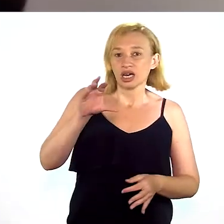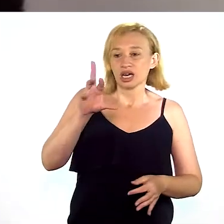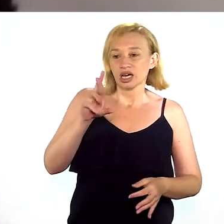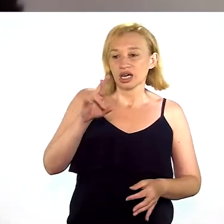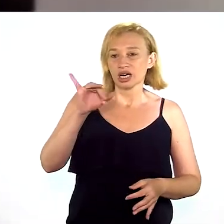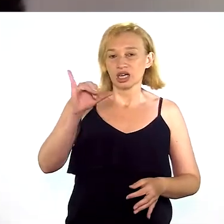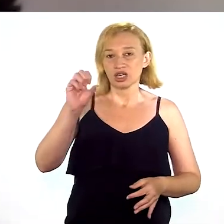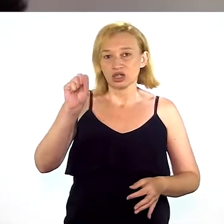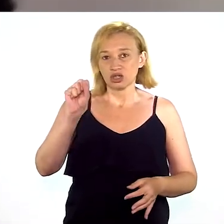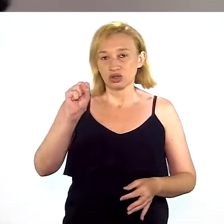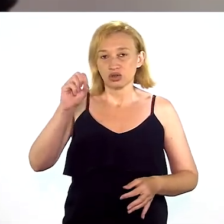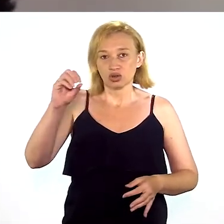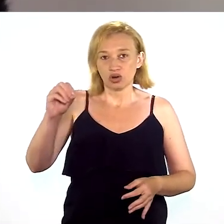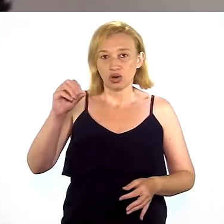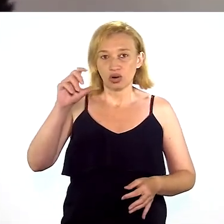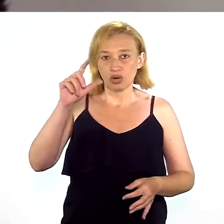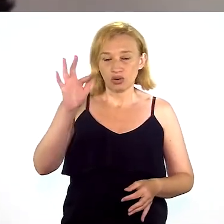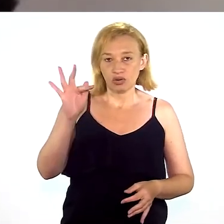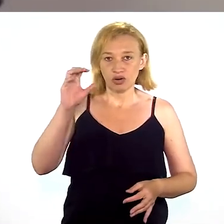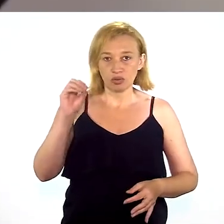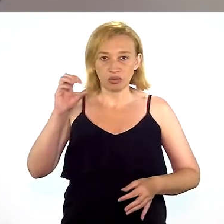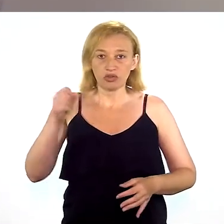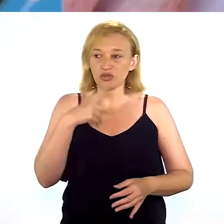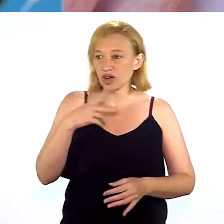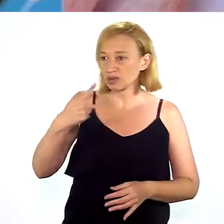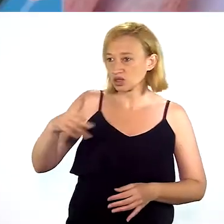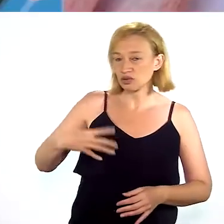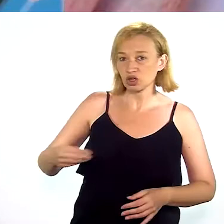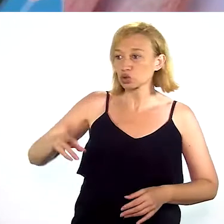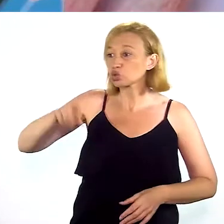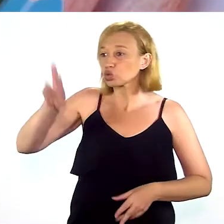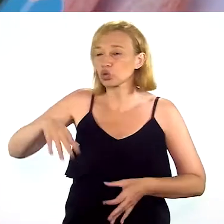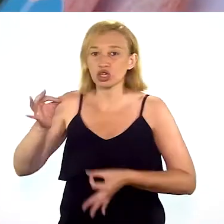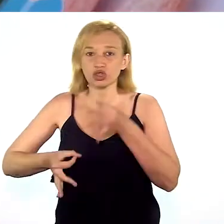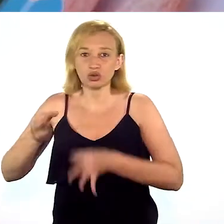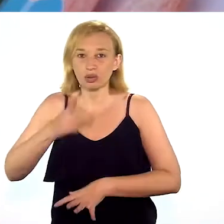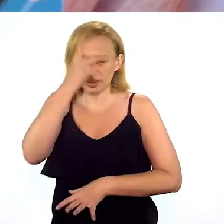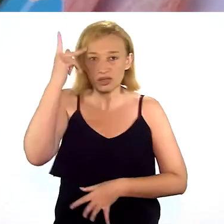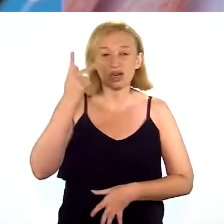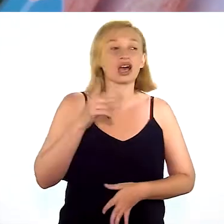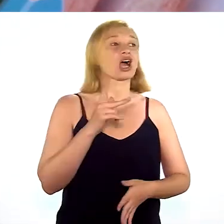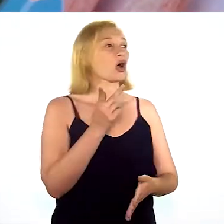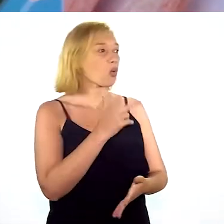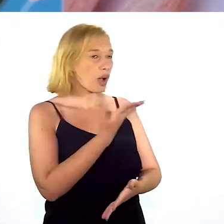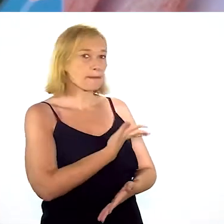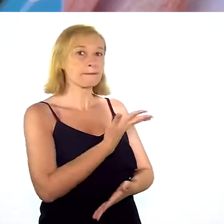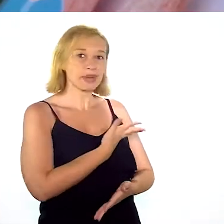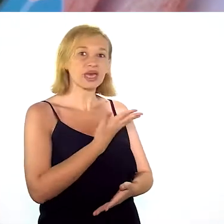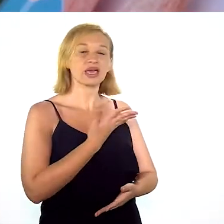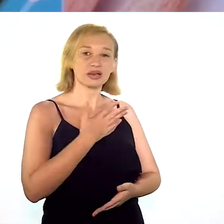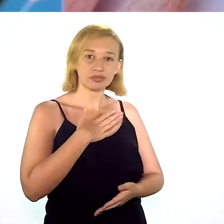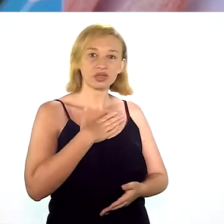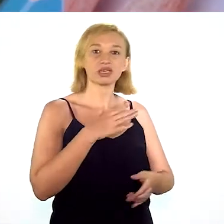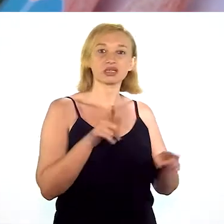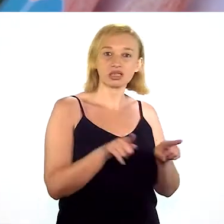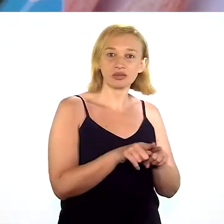parte que Crisóstomo também diz para o seu filho, né? Nunca julgues o amor. Uma amiga minha uma vez colocou uma música, eu falei assim, essa música é tipo meio brega, mas